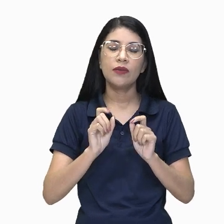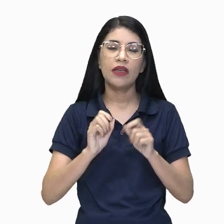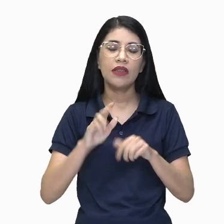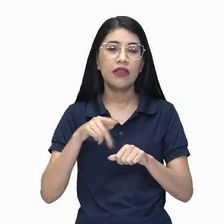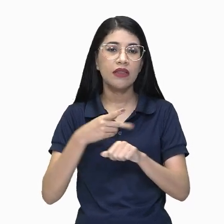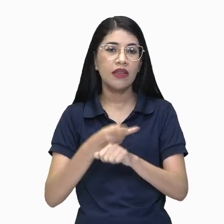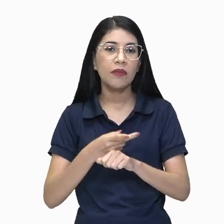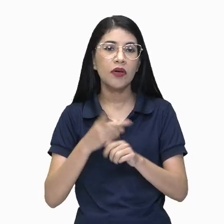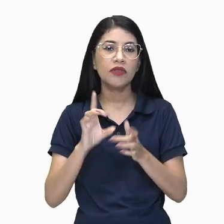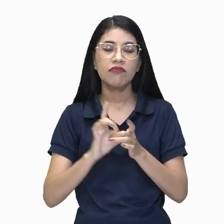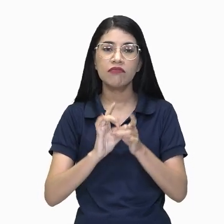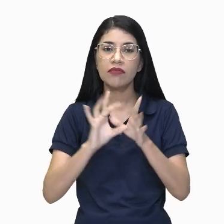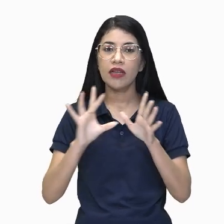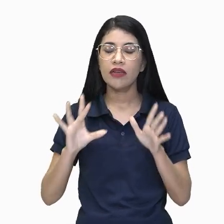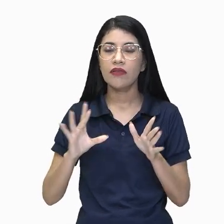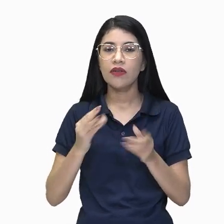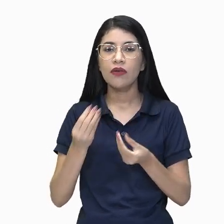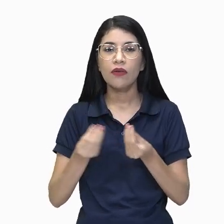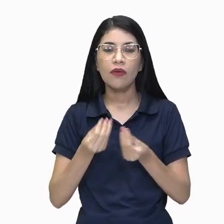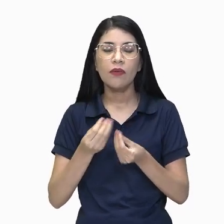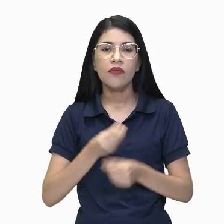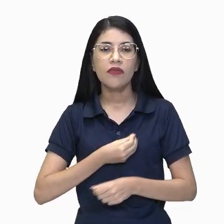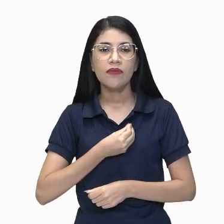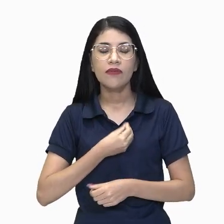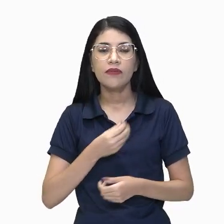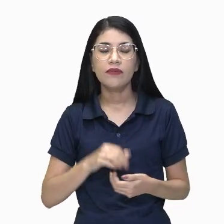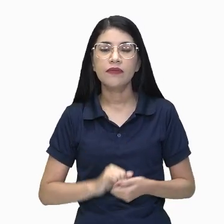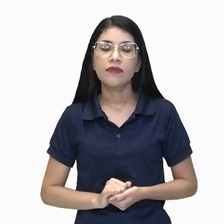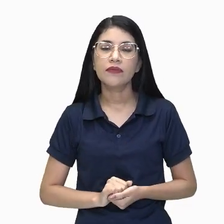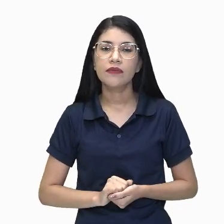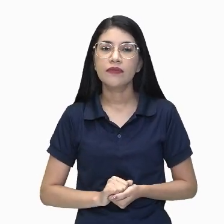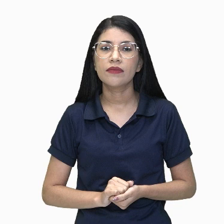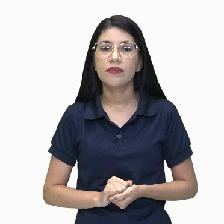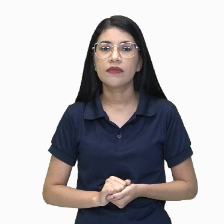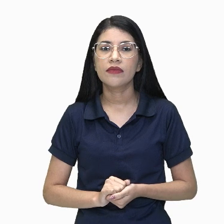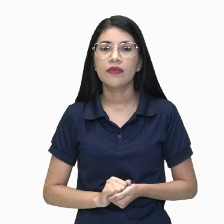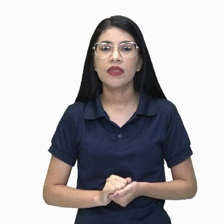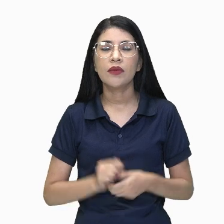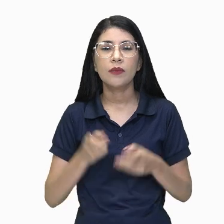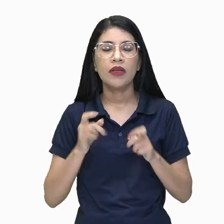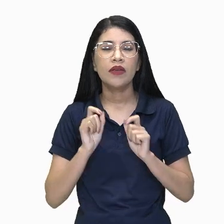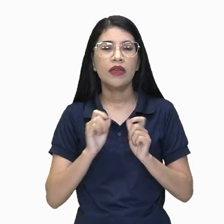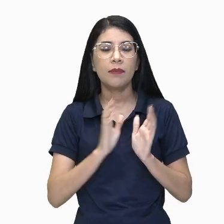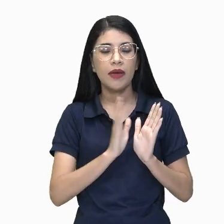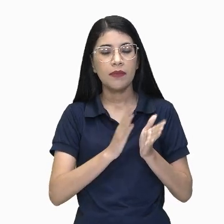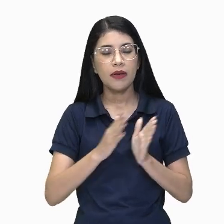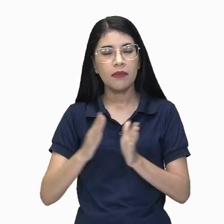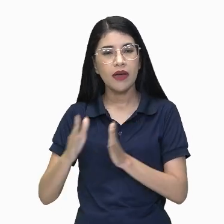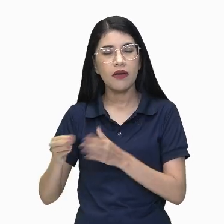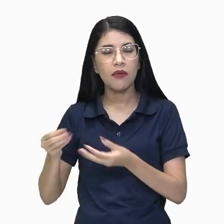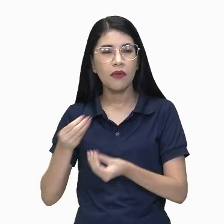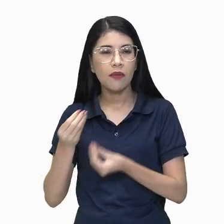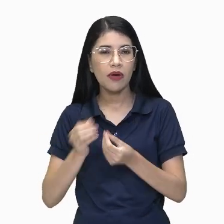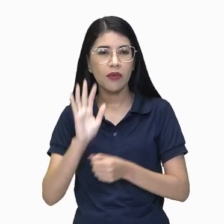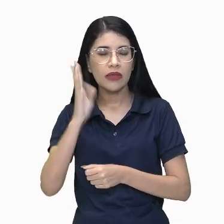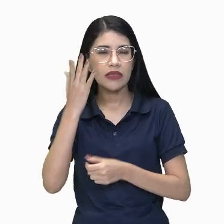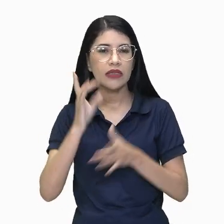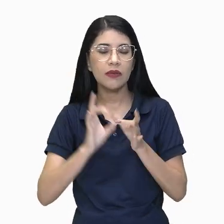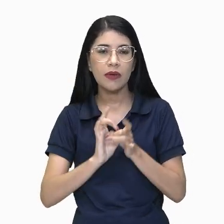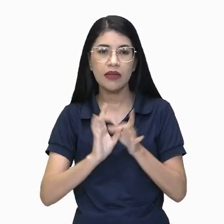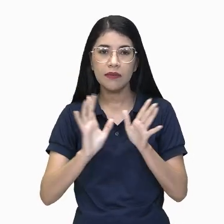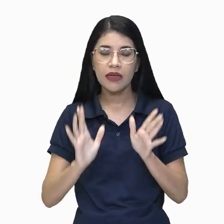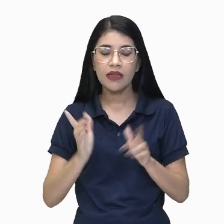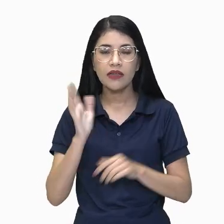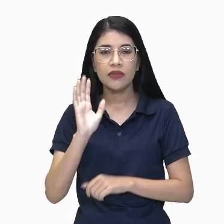desse processo da libertação? Vejam lá, nós vimos todo o processo, né, que vai desembocar nesse momento, a